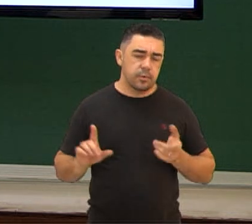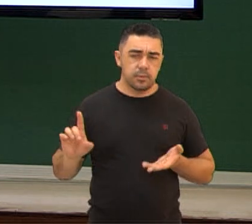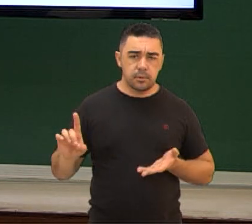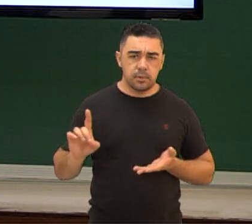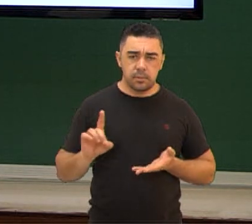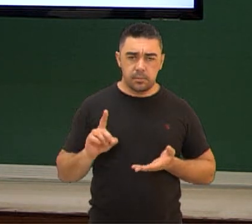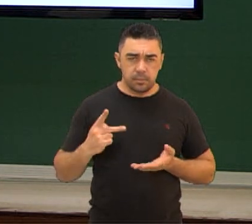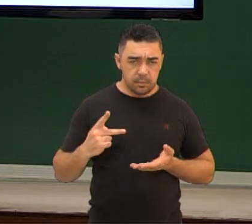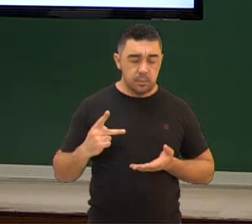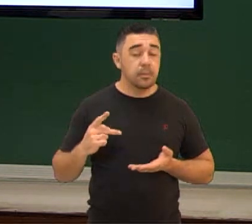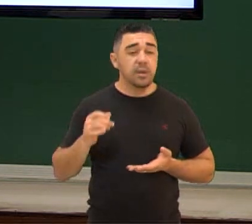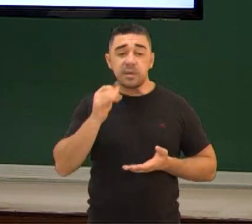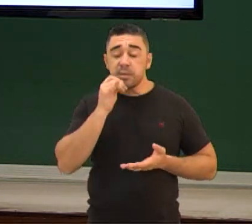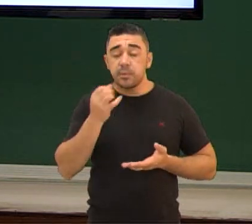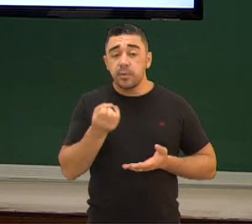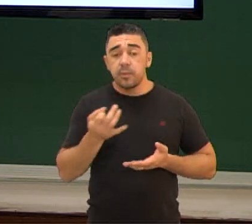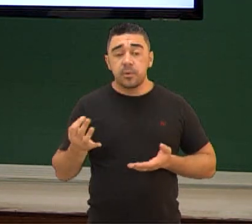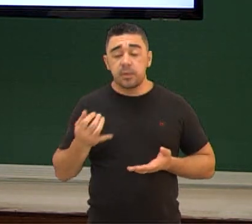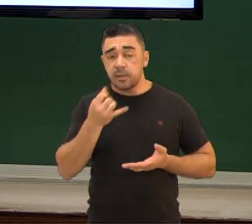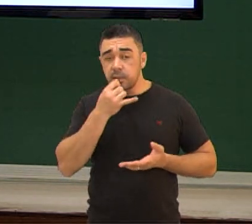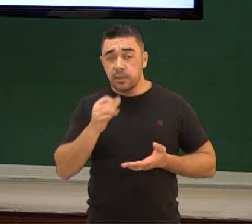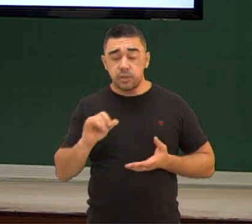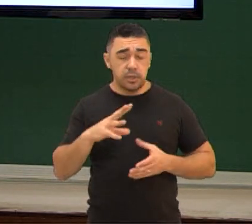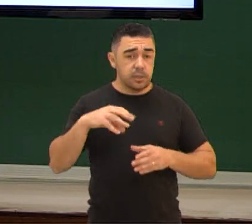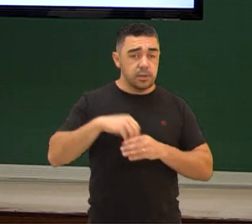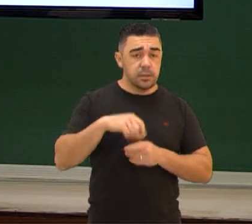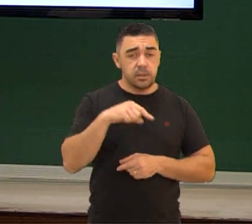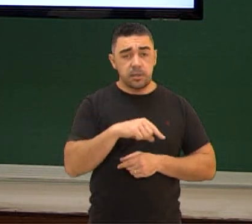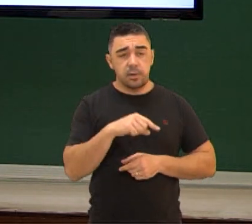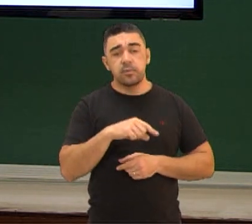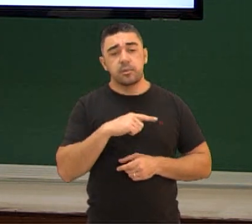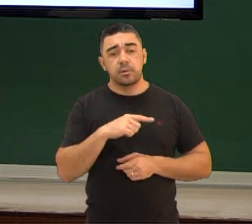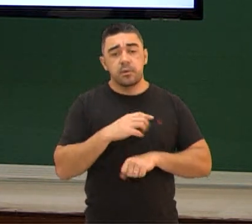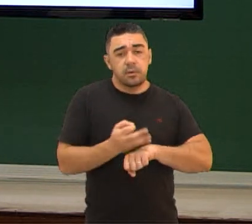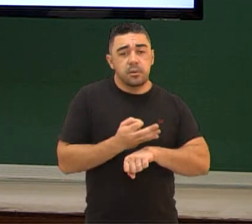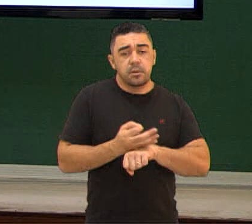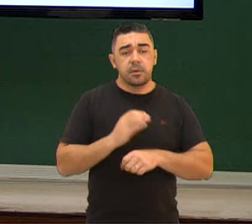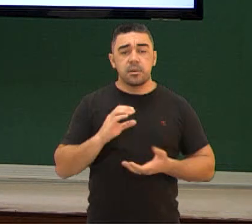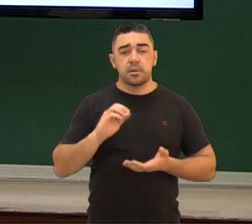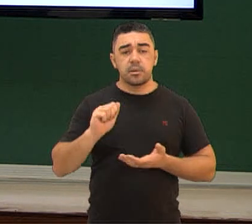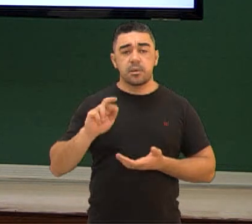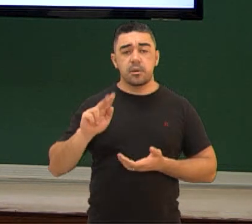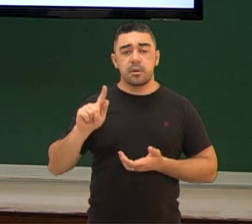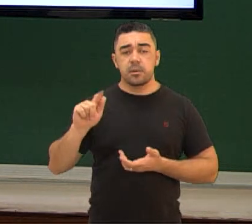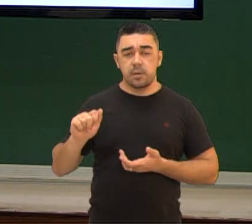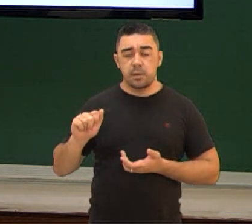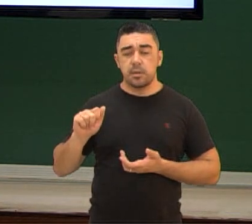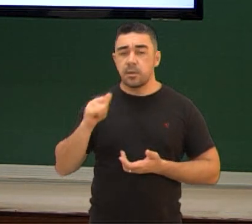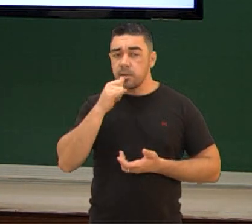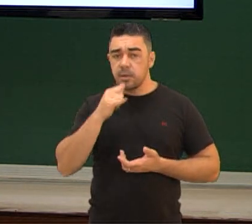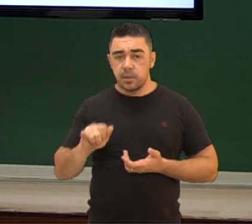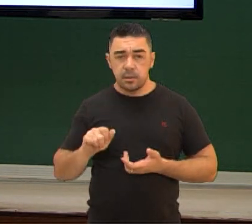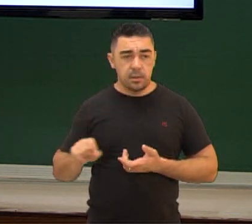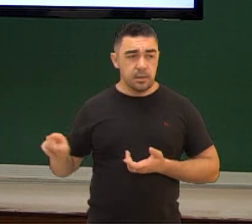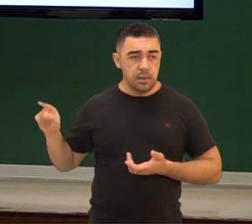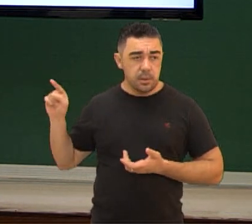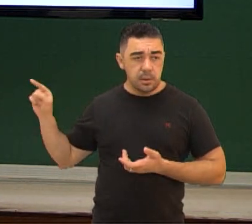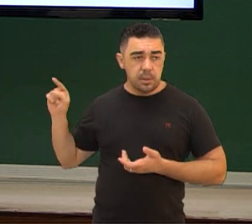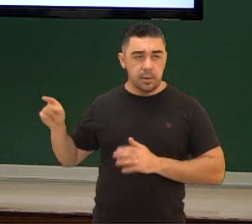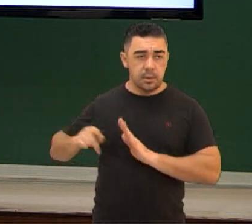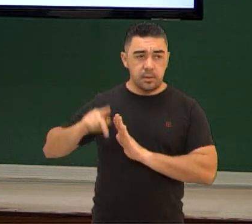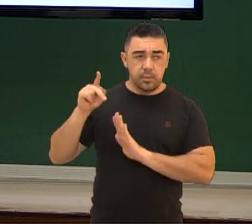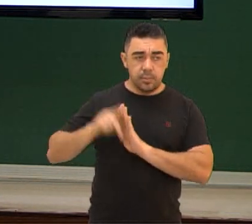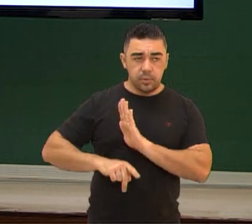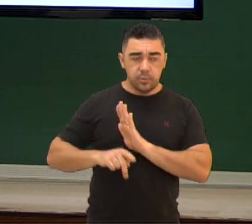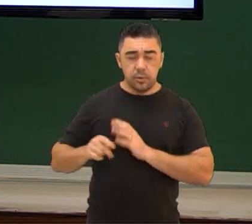é o quanto de energia vai ser concentrada na carga elétrica. Carga elétrica é esta que está no projeto,